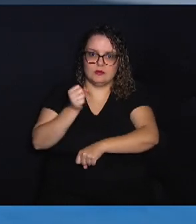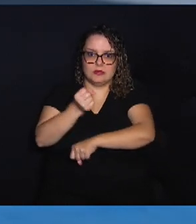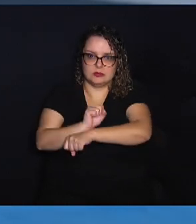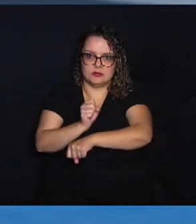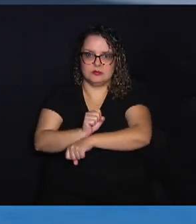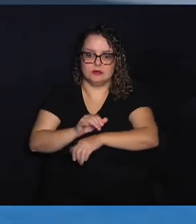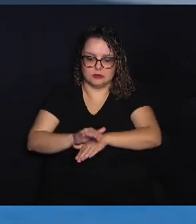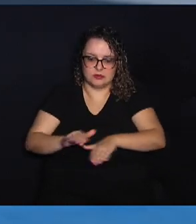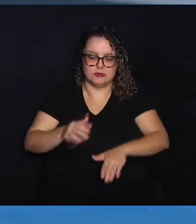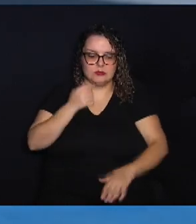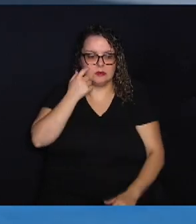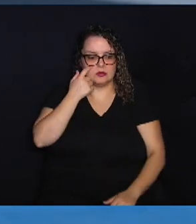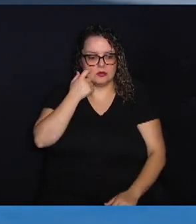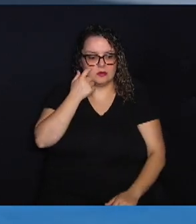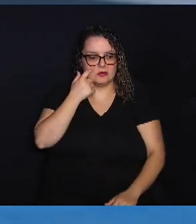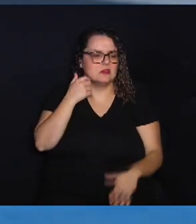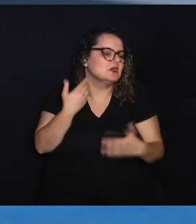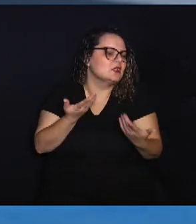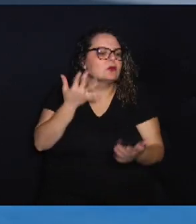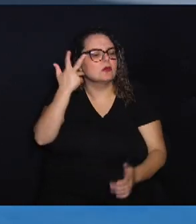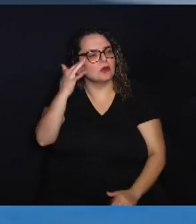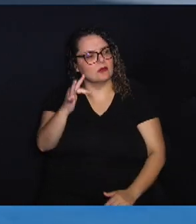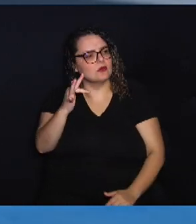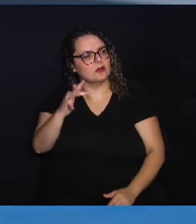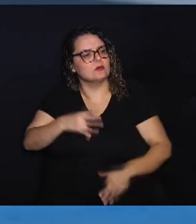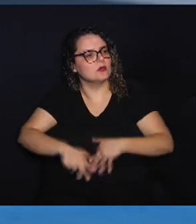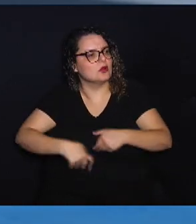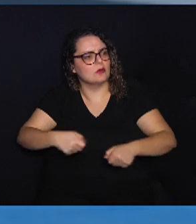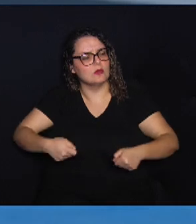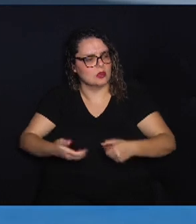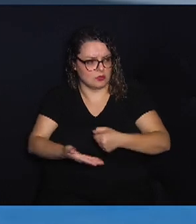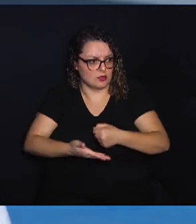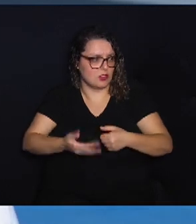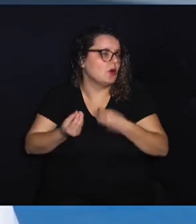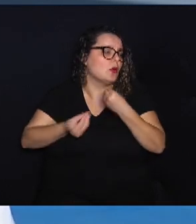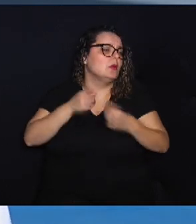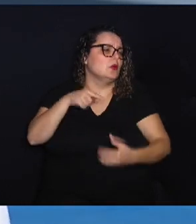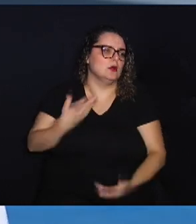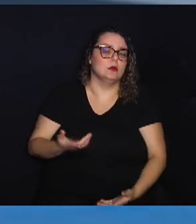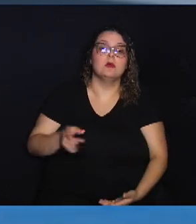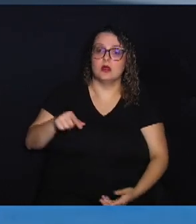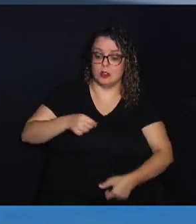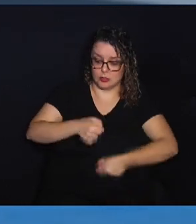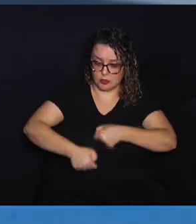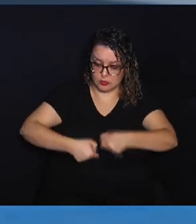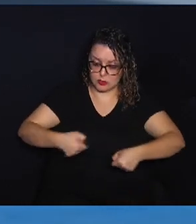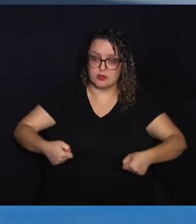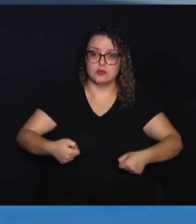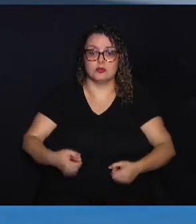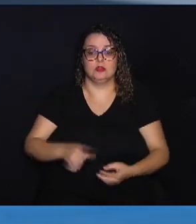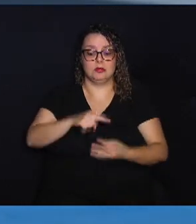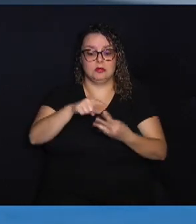chão. Qual que é a filosofia do judô? Se baseia em princípios, né? Como que é isso? Isso, no judô a gente tem 3